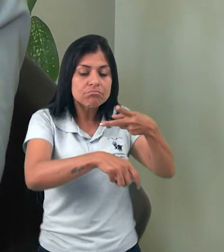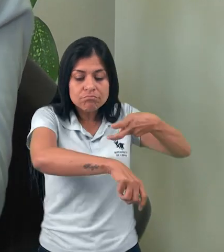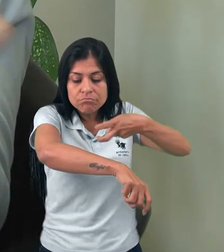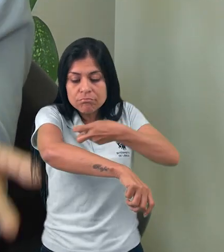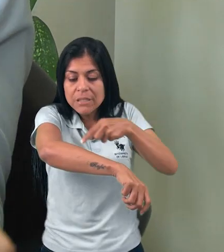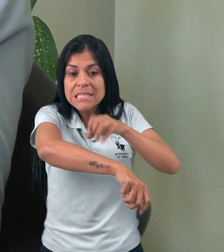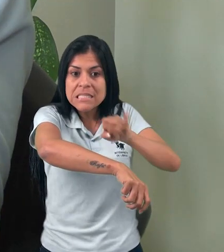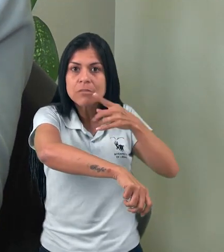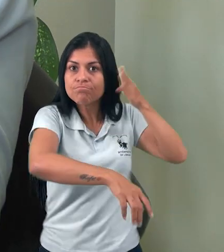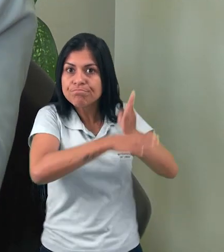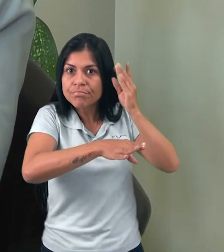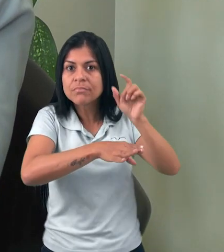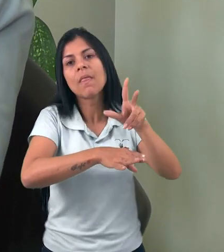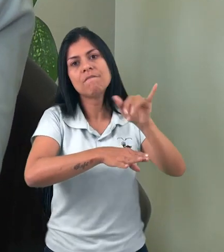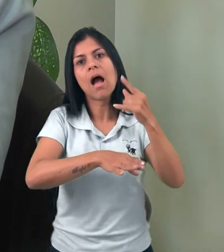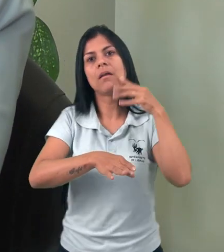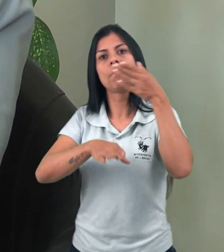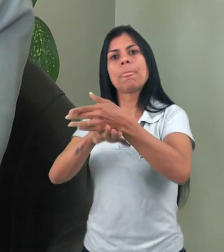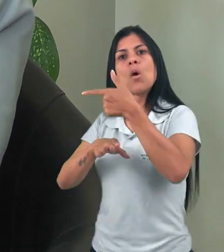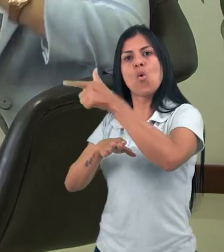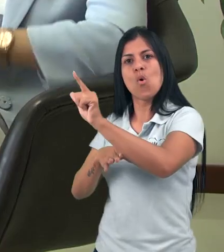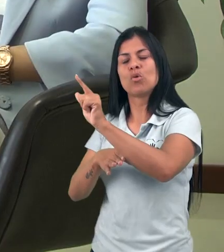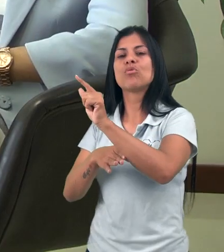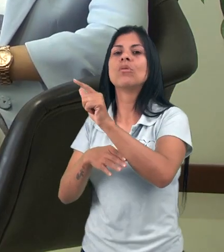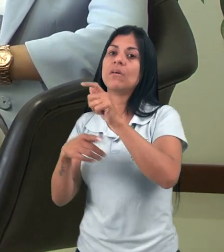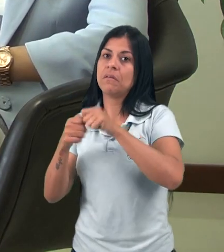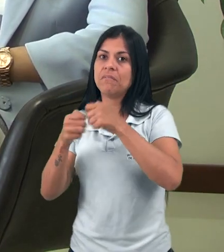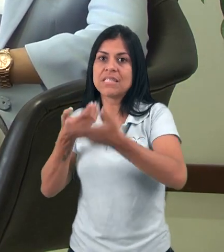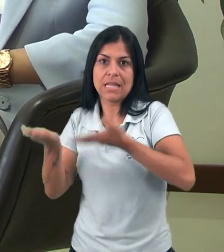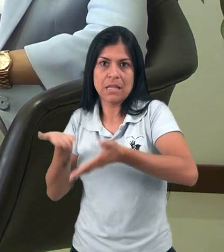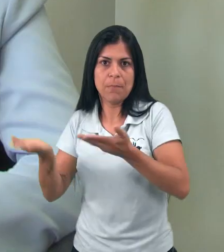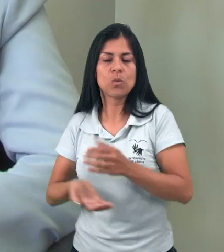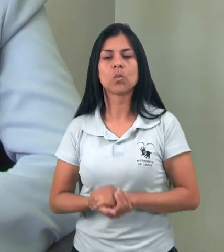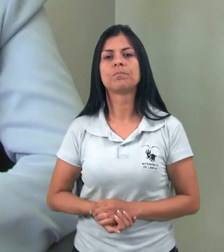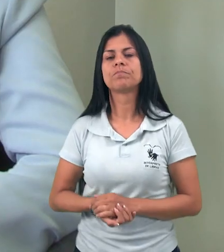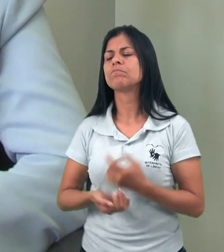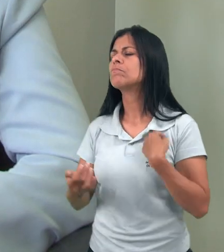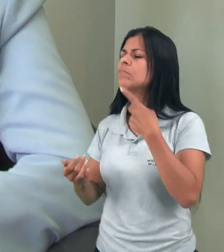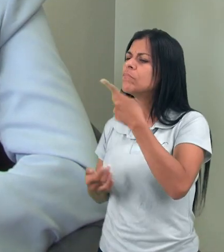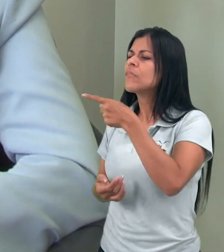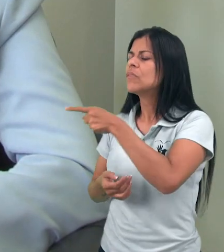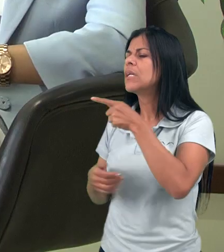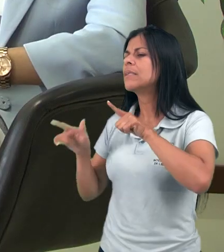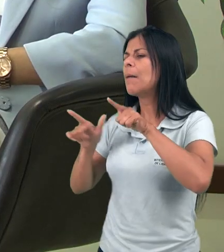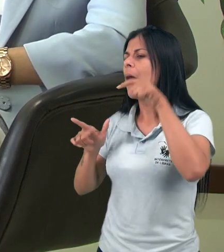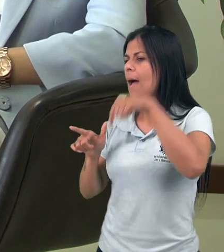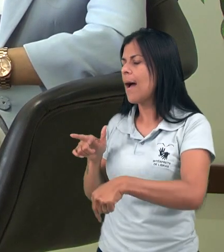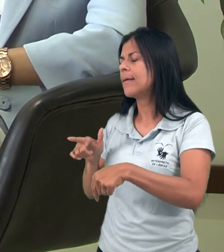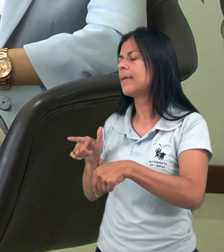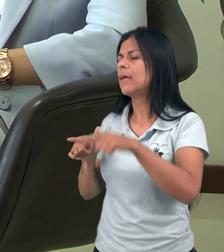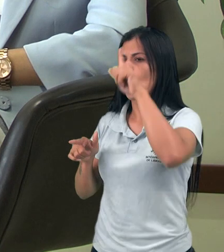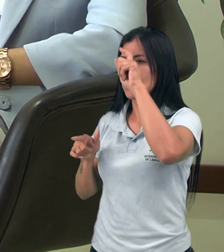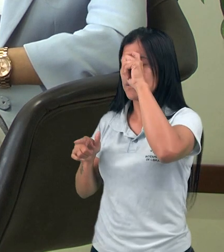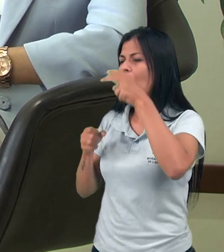retirada, o dermatologista nos encaminha para a ressecção. Falando um pouquinho do ambulatório que você